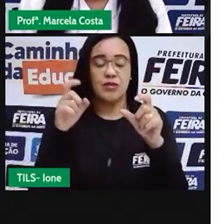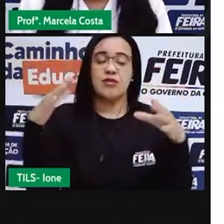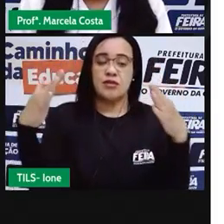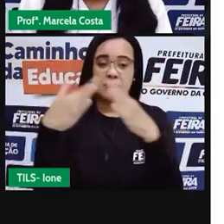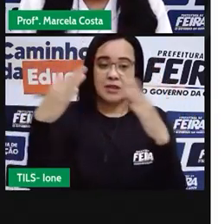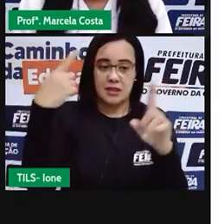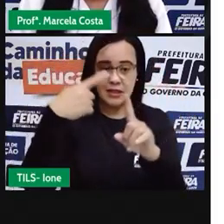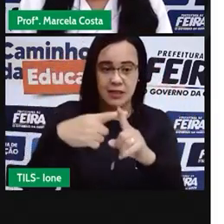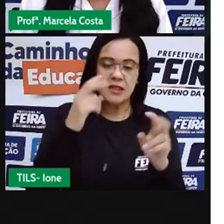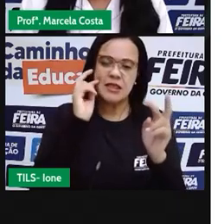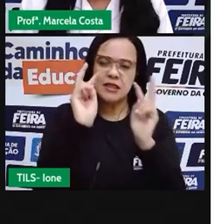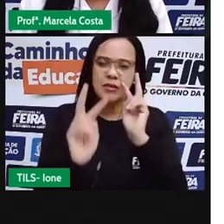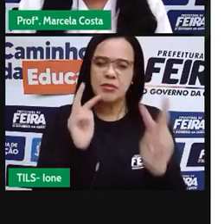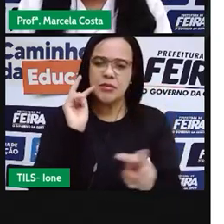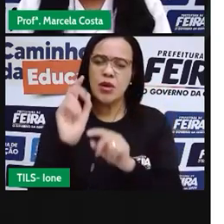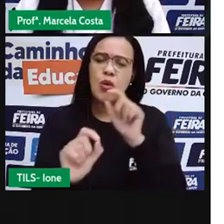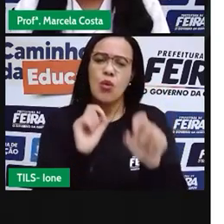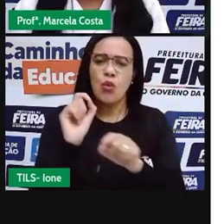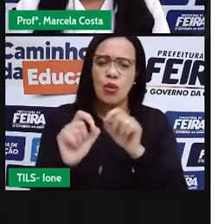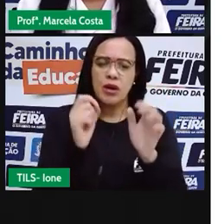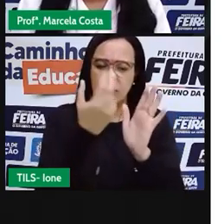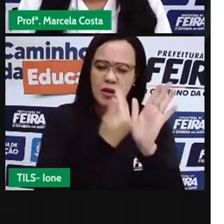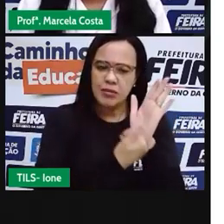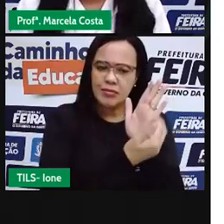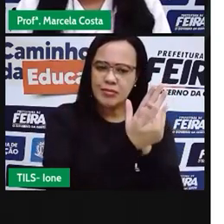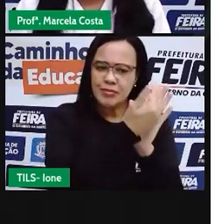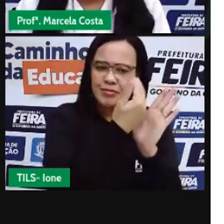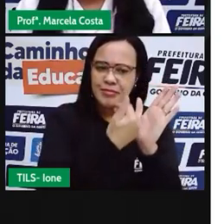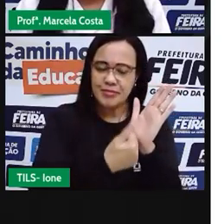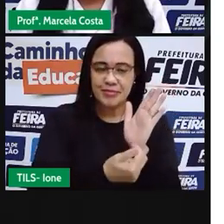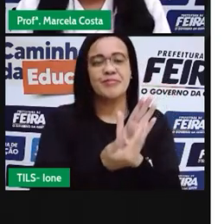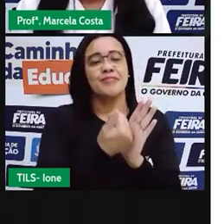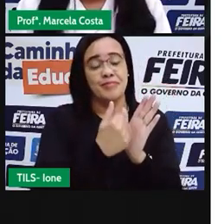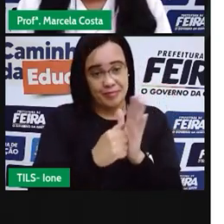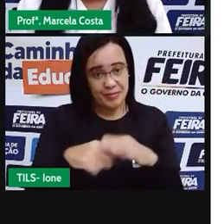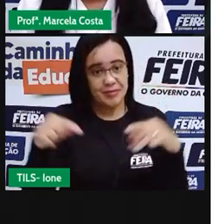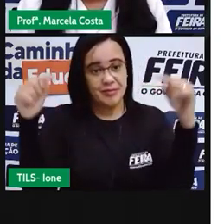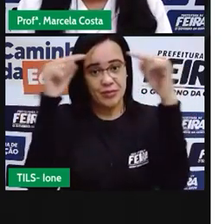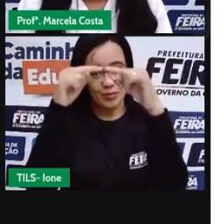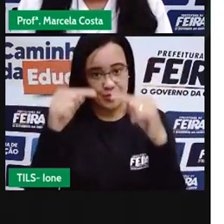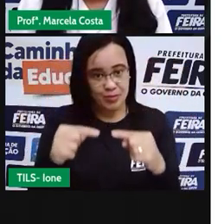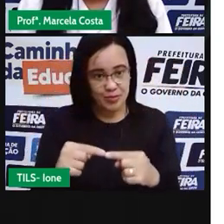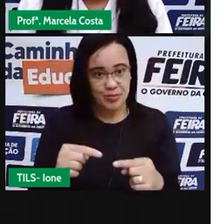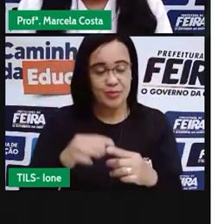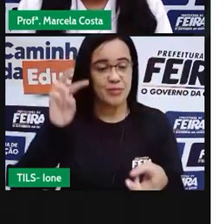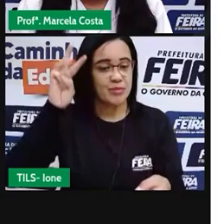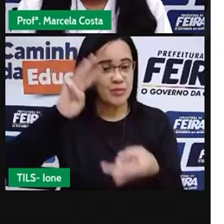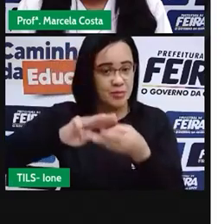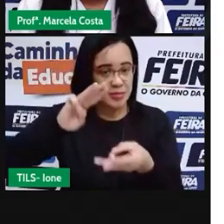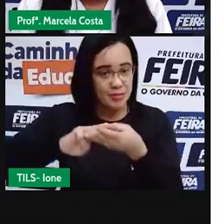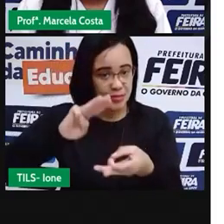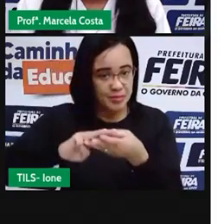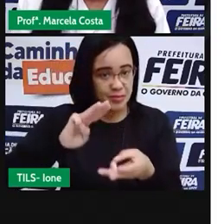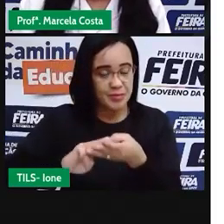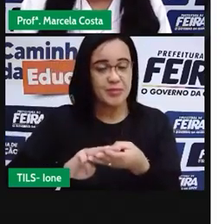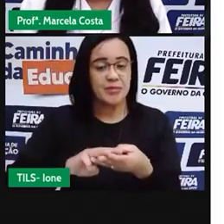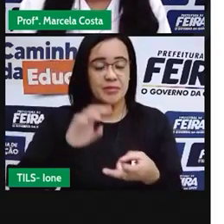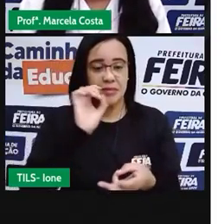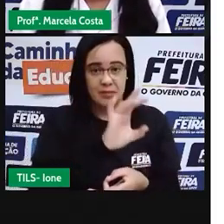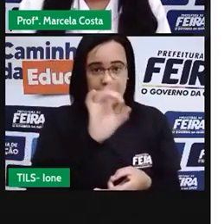a Igreja Nossa Senhora Santana, né, a catedral que dá nome à padroeira da cidade. E agora a gente vai retomar aqui